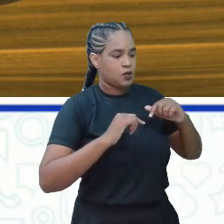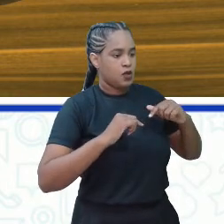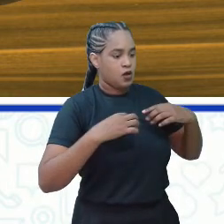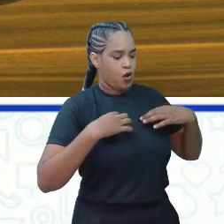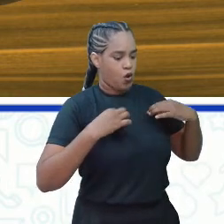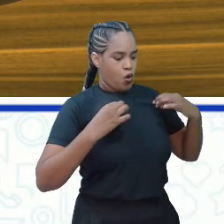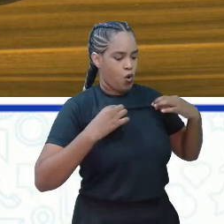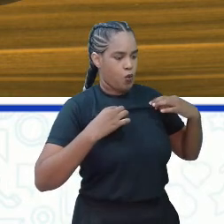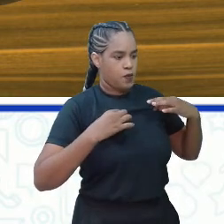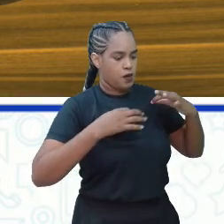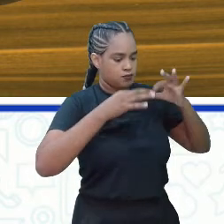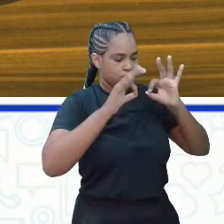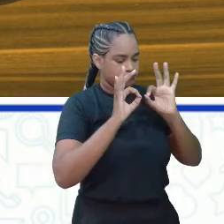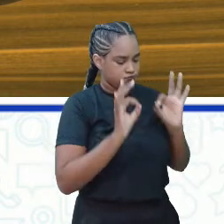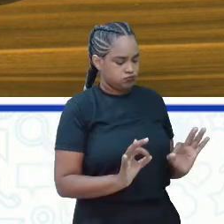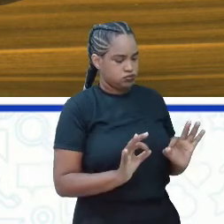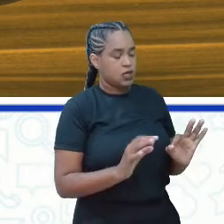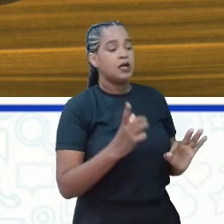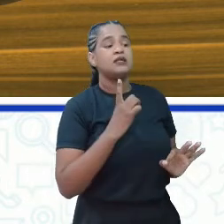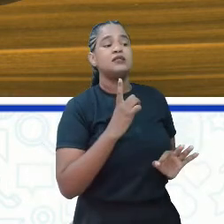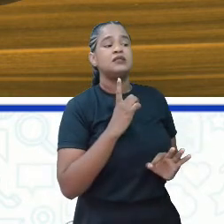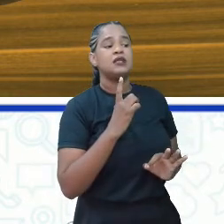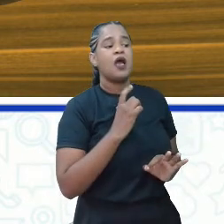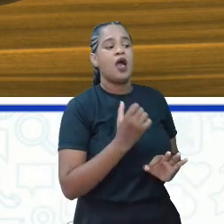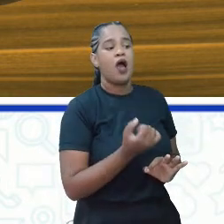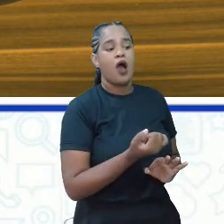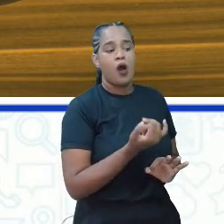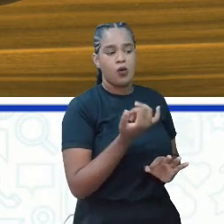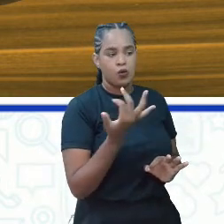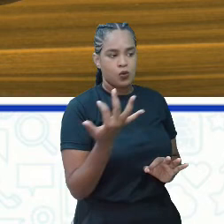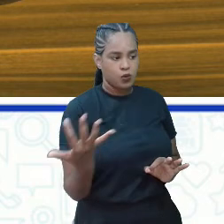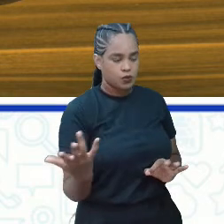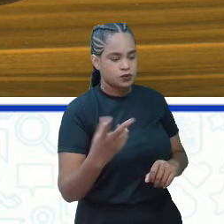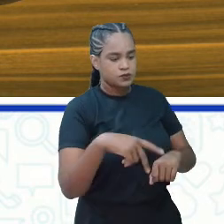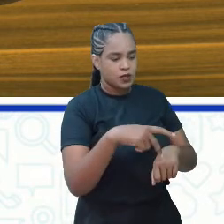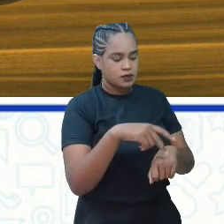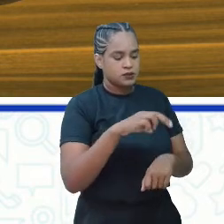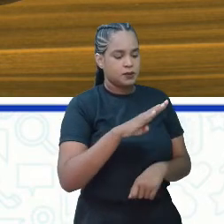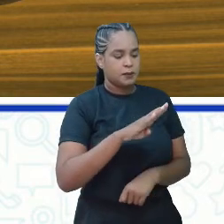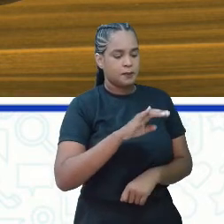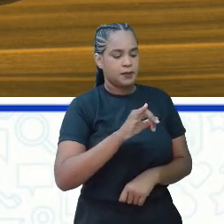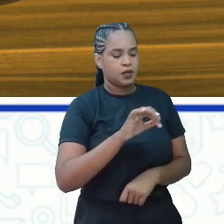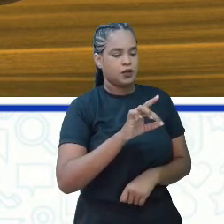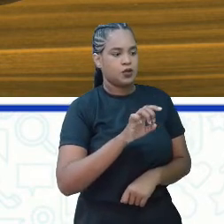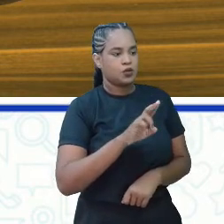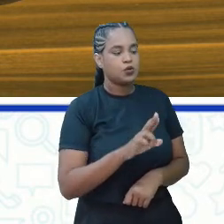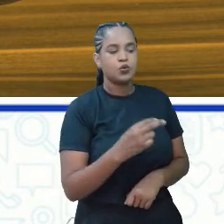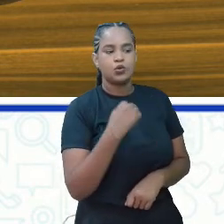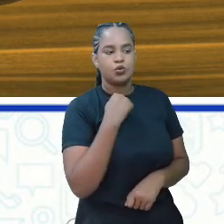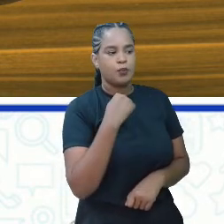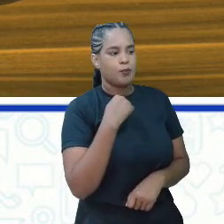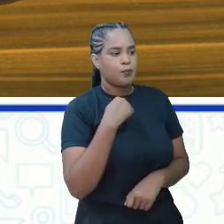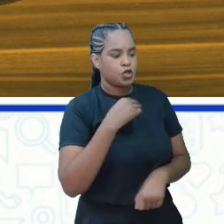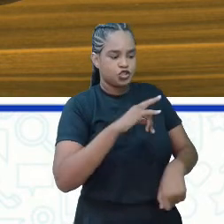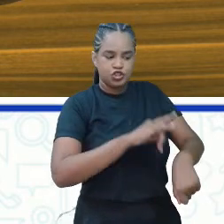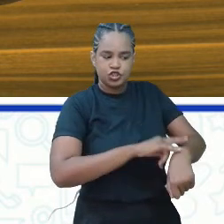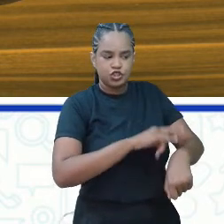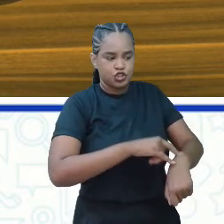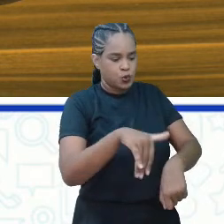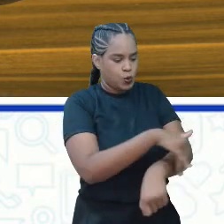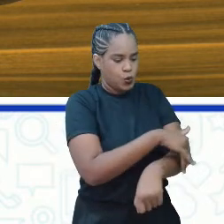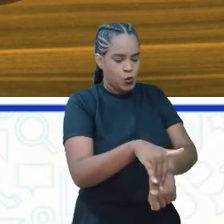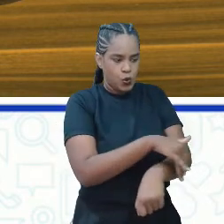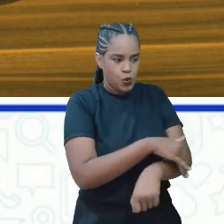Há países em que o bidu, cachorro, não pode fazer xixi no poste, senão a